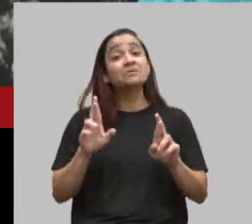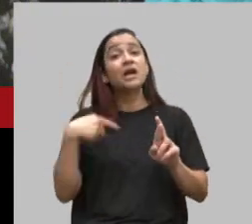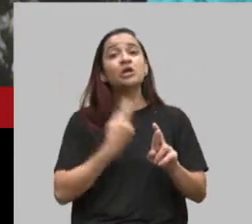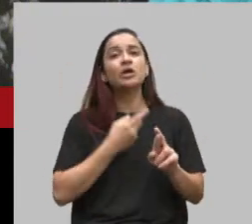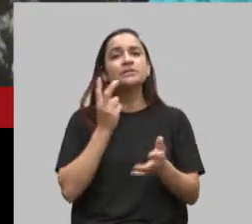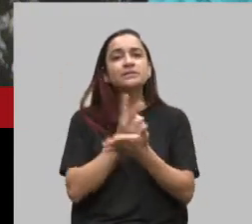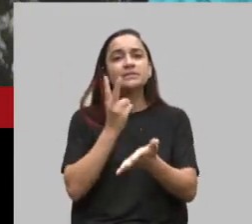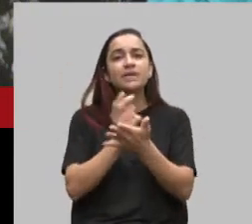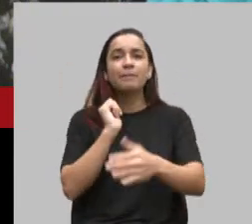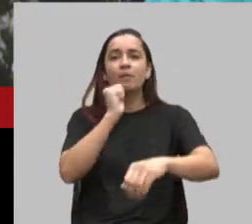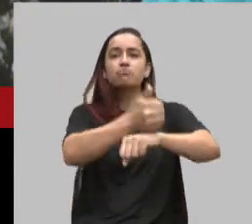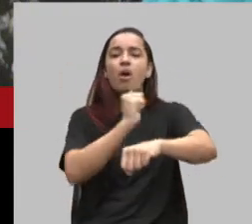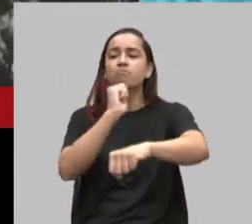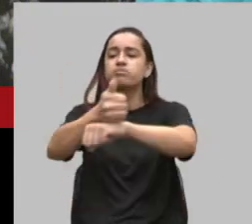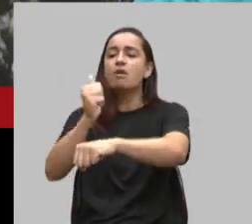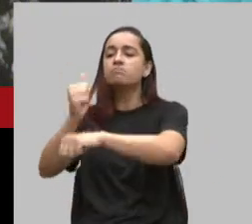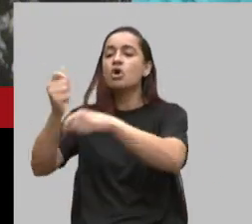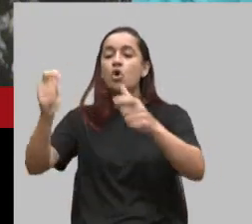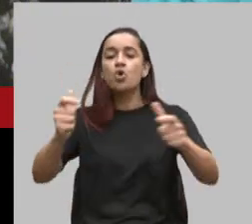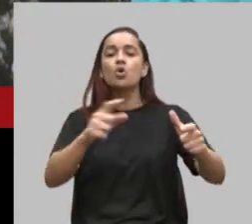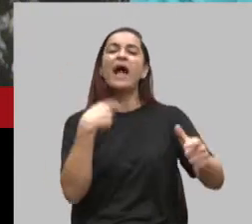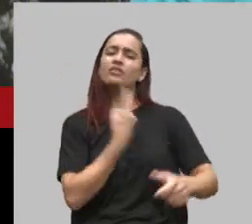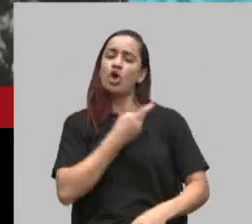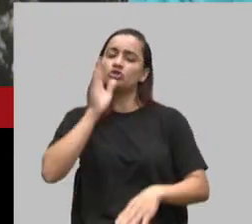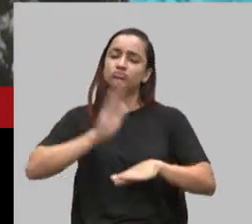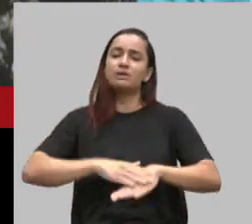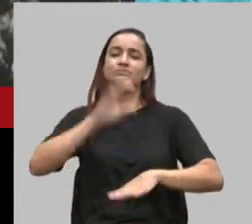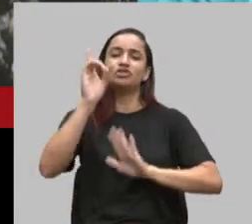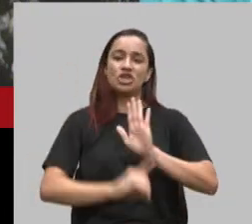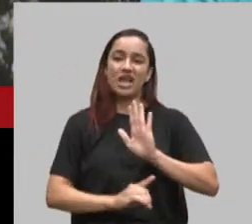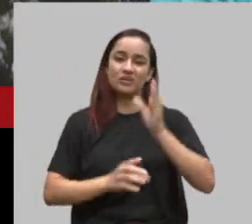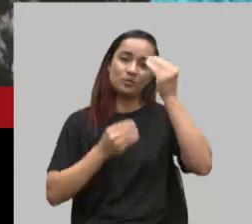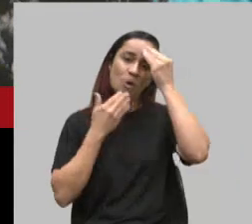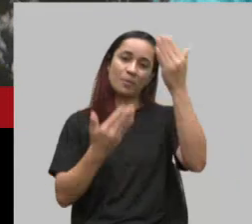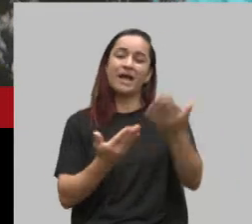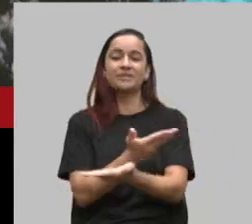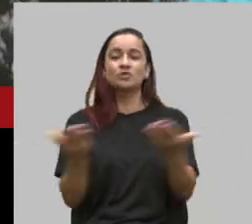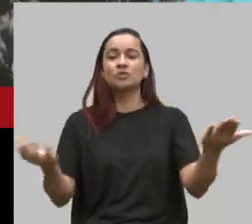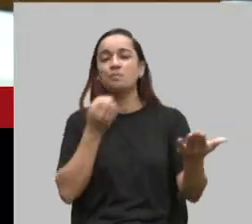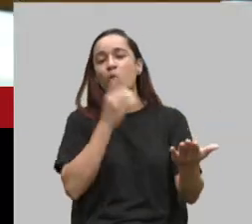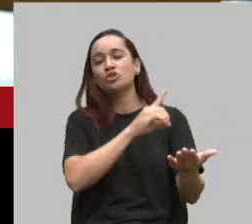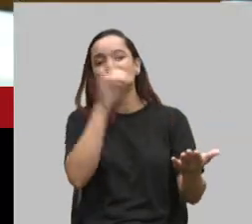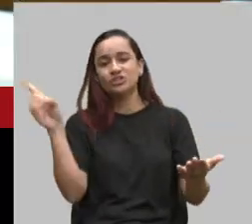lugares que é nosso por direito obrigada a todos e tenham um bom